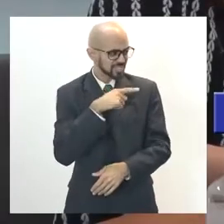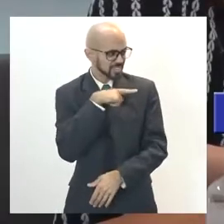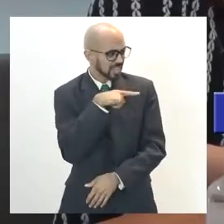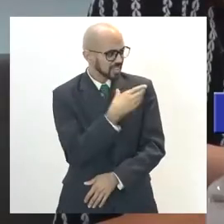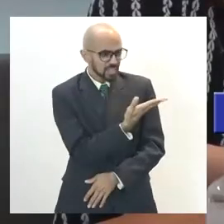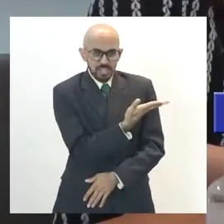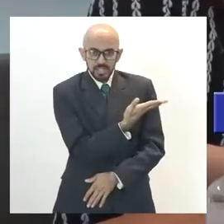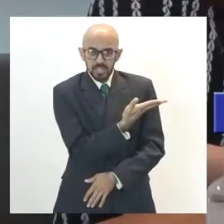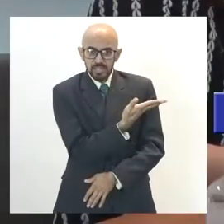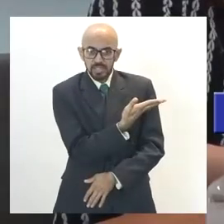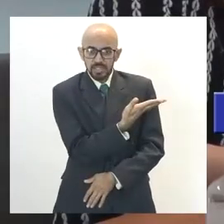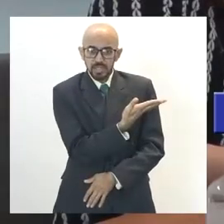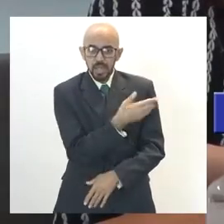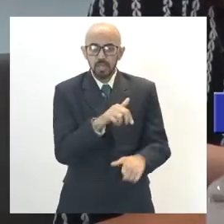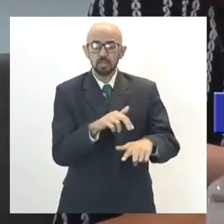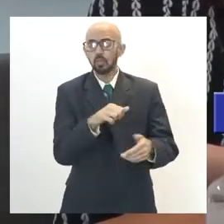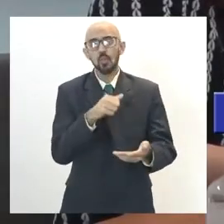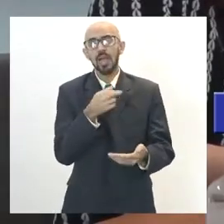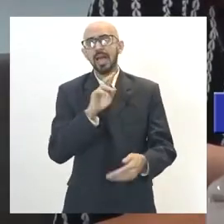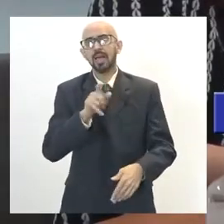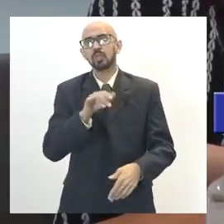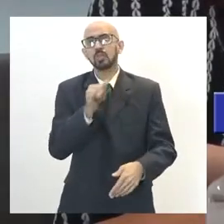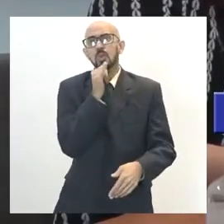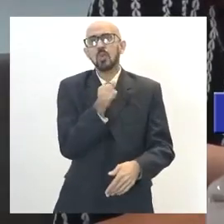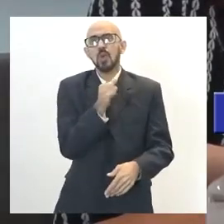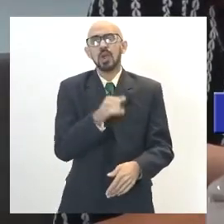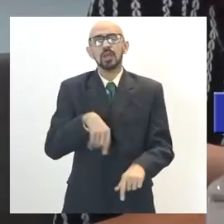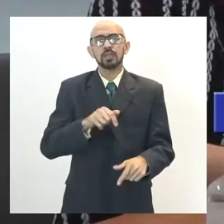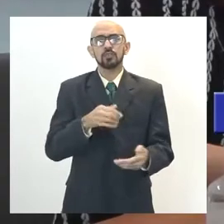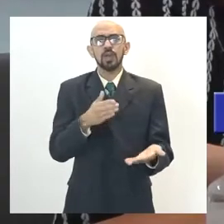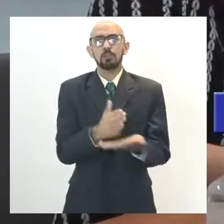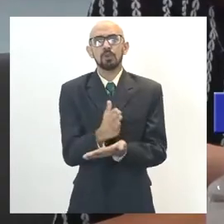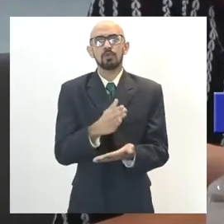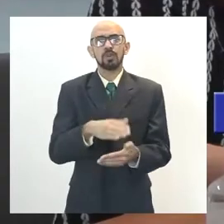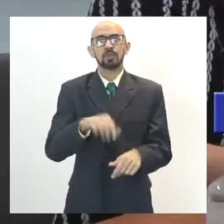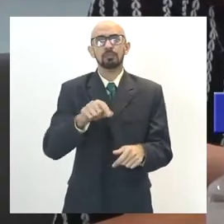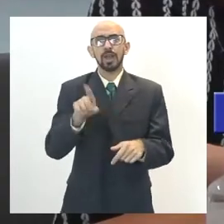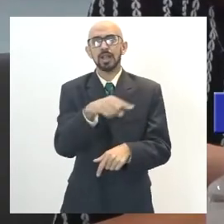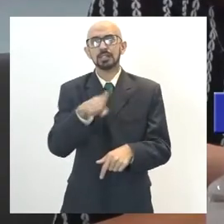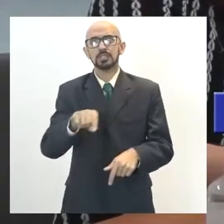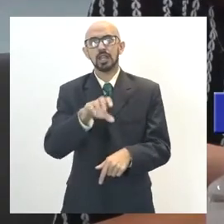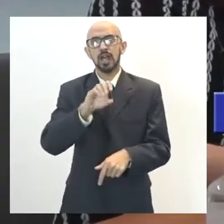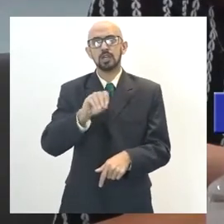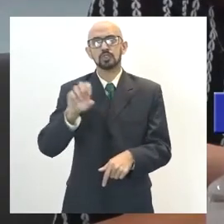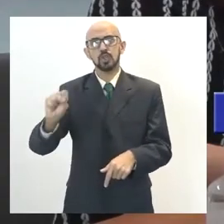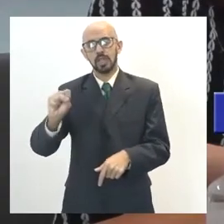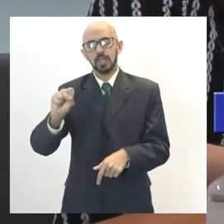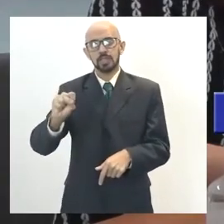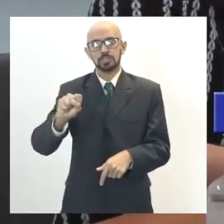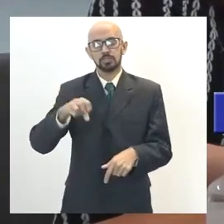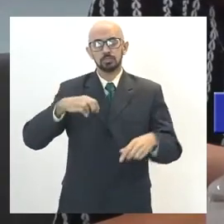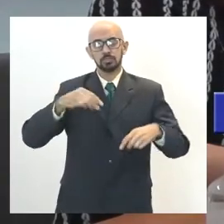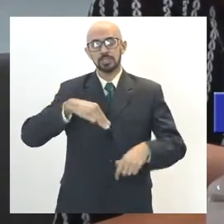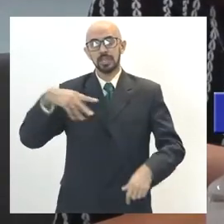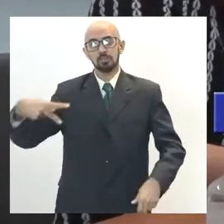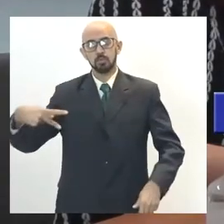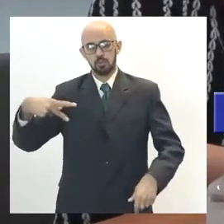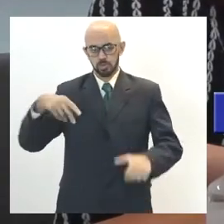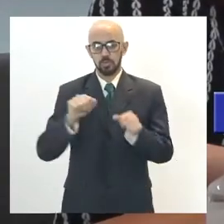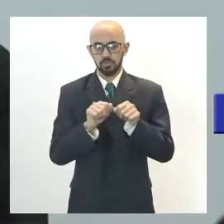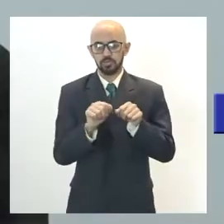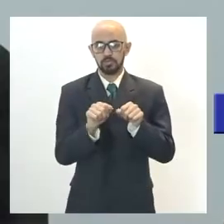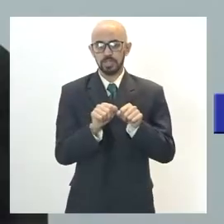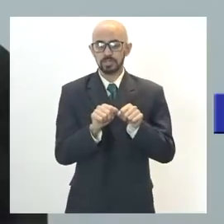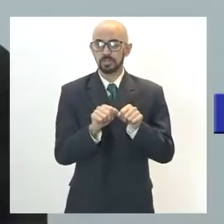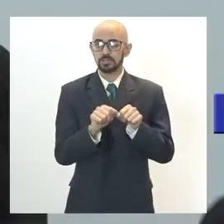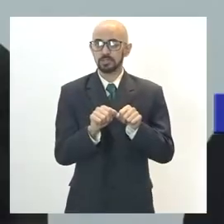uma lei para suprimento Oeste para sobremesa Oeste e Salvo engano a partir dois meses de treinamento de quatro eu acho só me engano algo assim então que